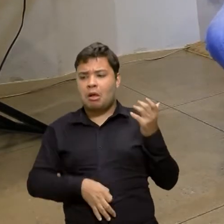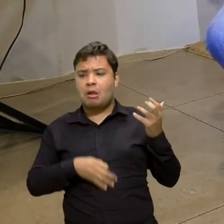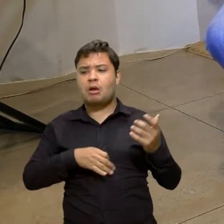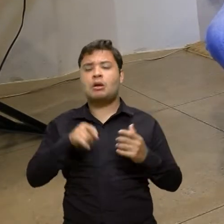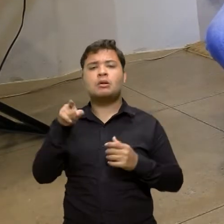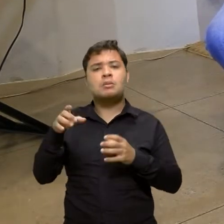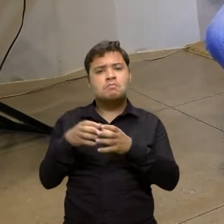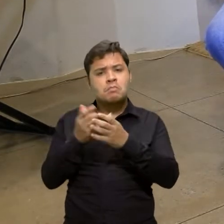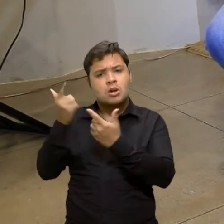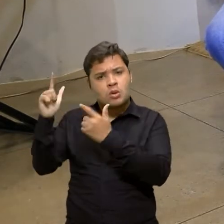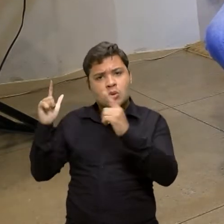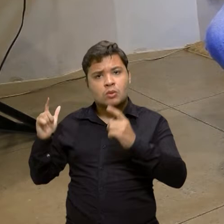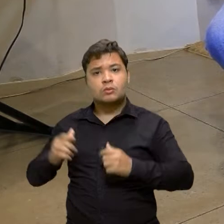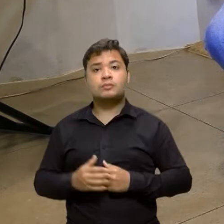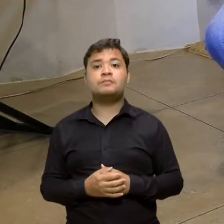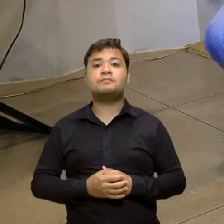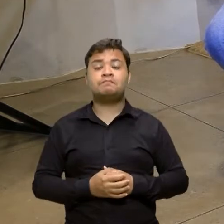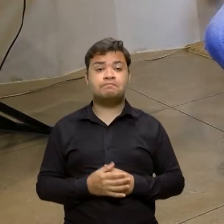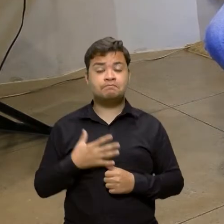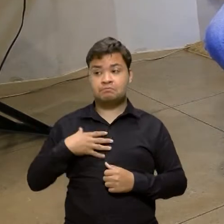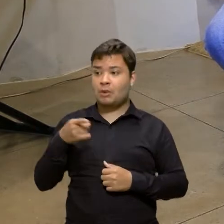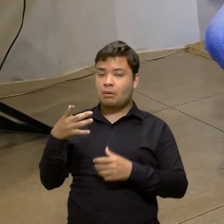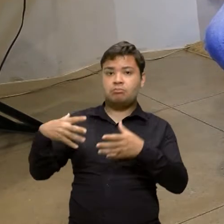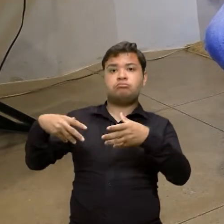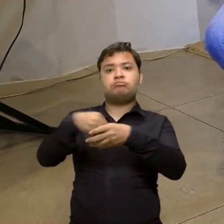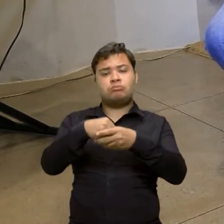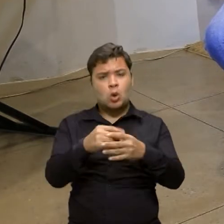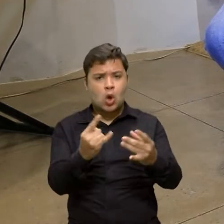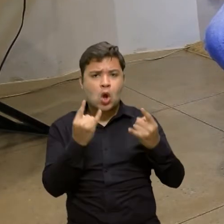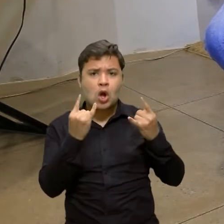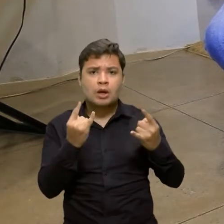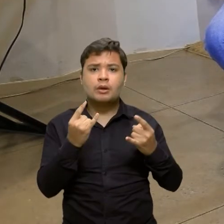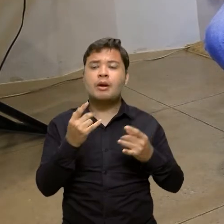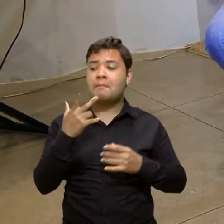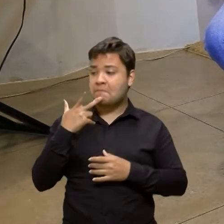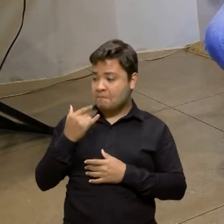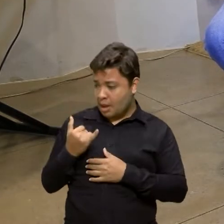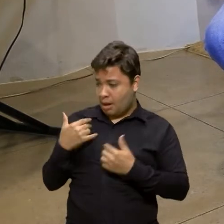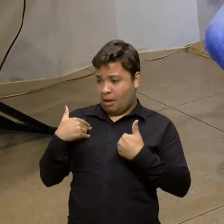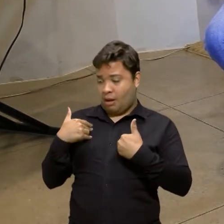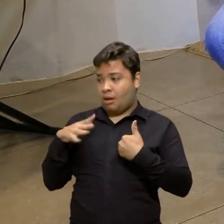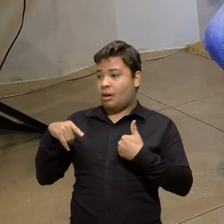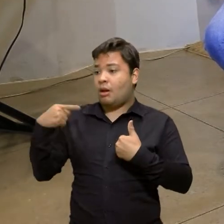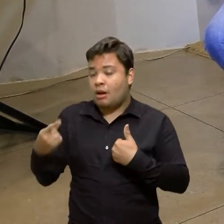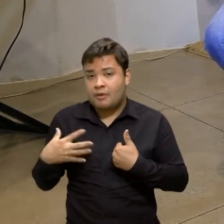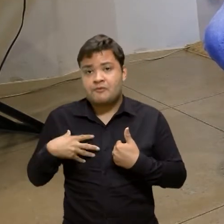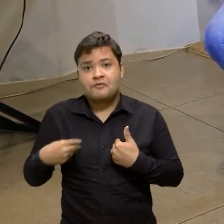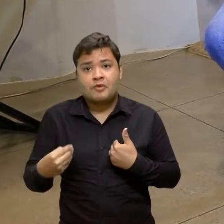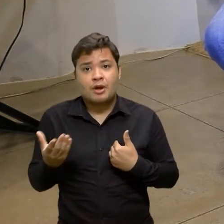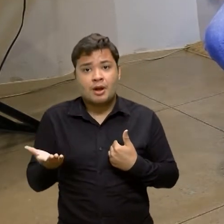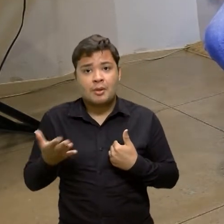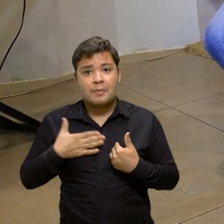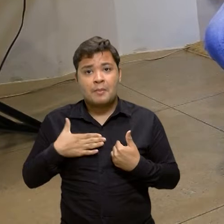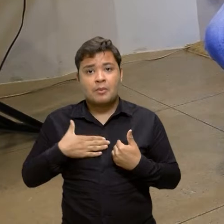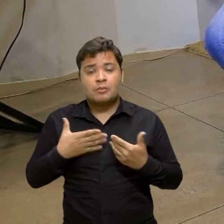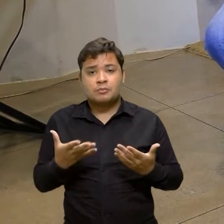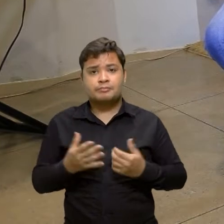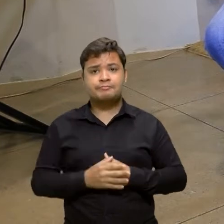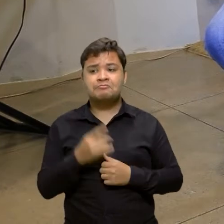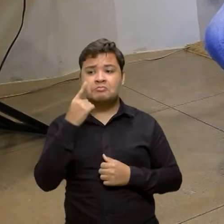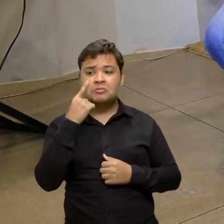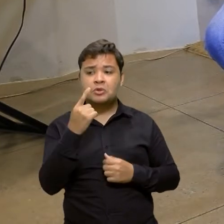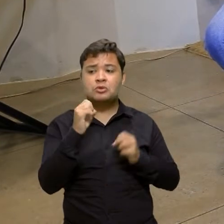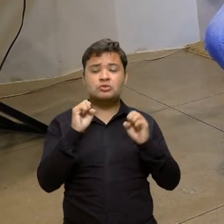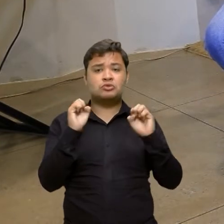Banda Excalibur. Sabe? Ele tá na parada, sabe? É coisa de pai para filho, sabe? E nos nossos shows,